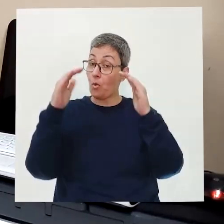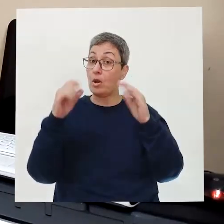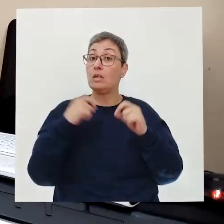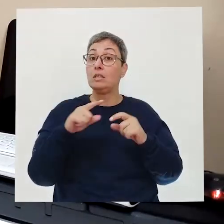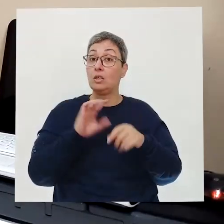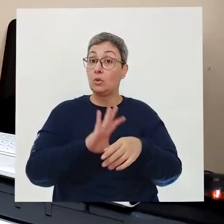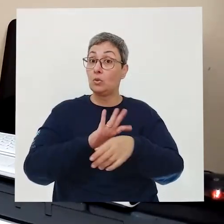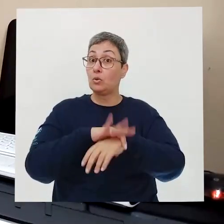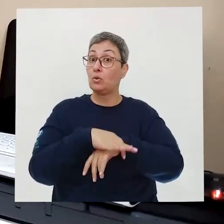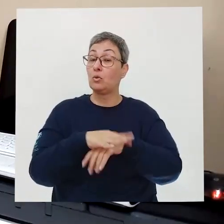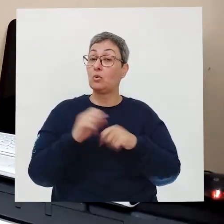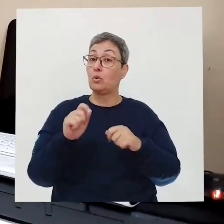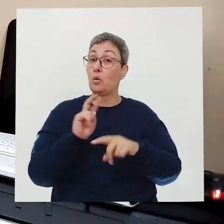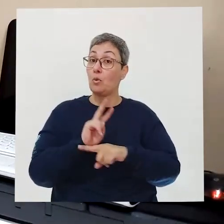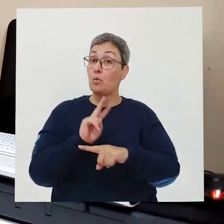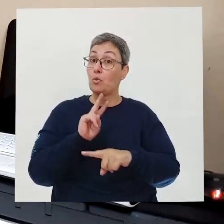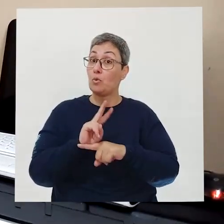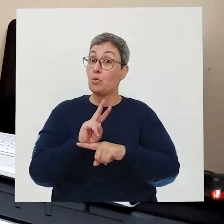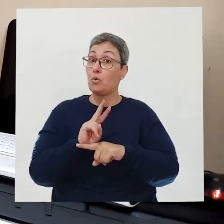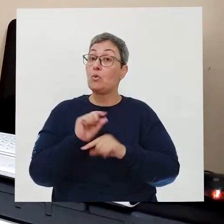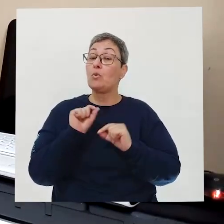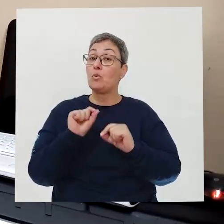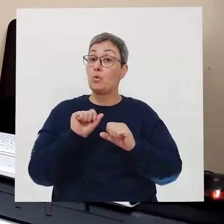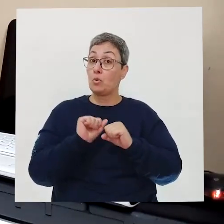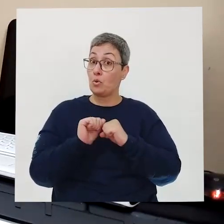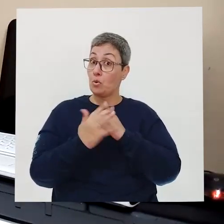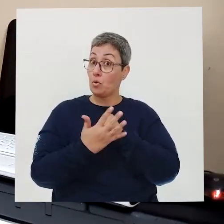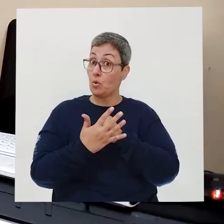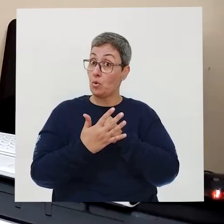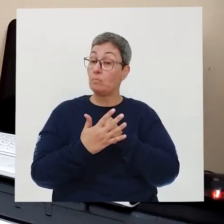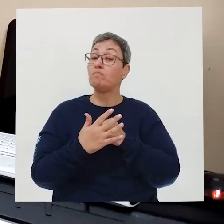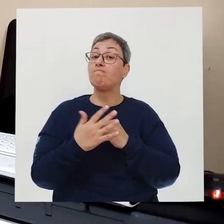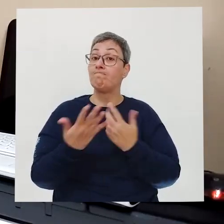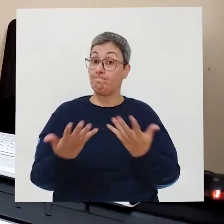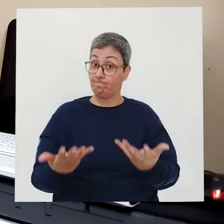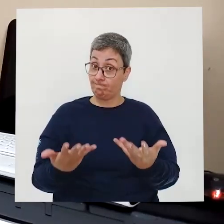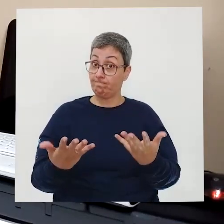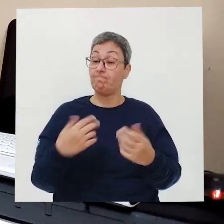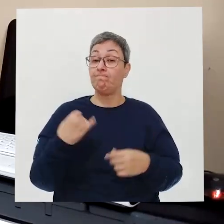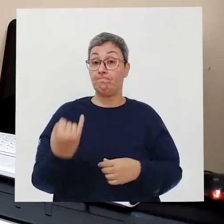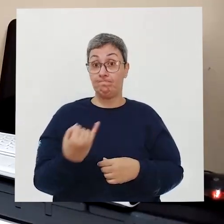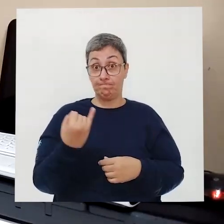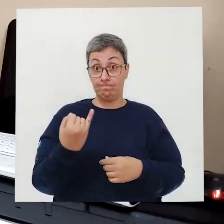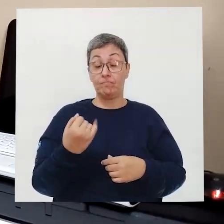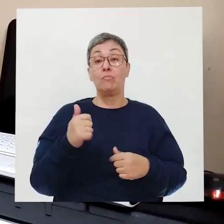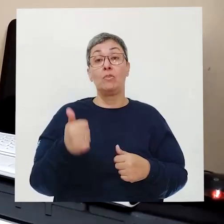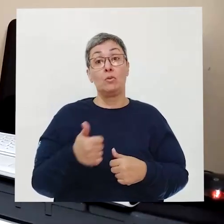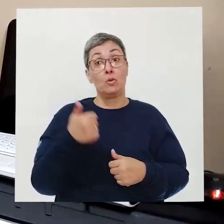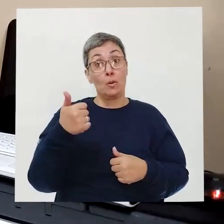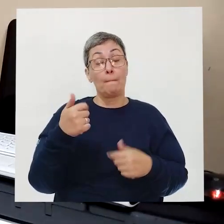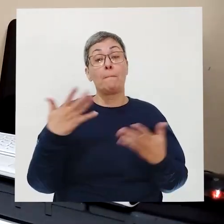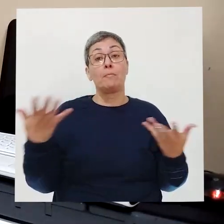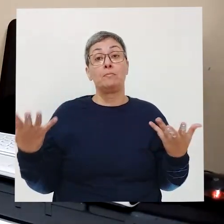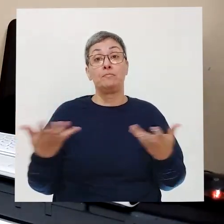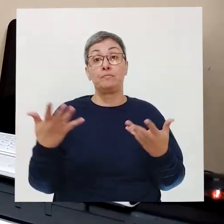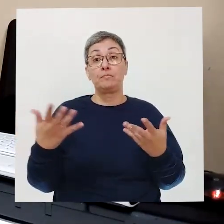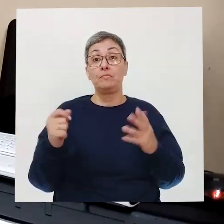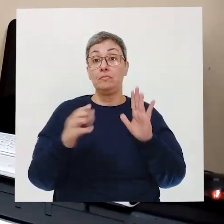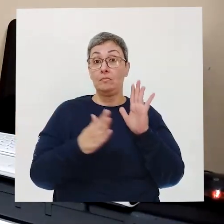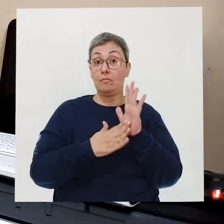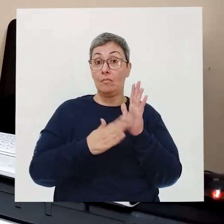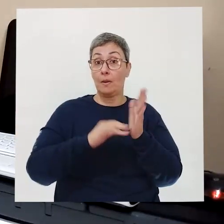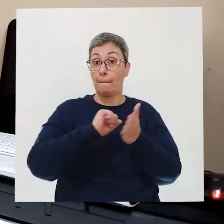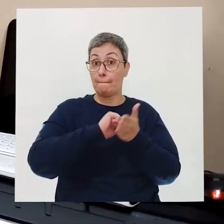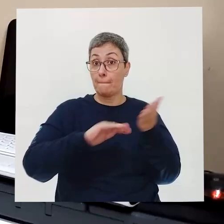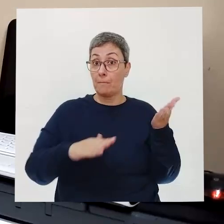protocolos de segurança para se proteger da Covid-19, né? Muito melhor. Vamos falar sobre proposta